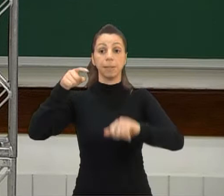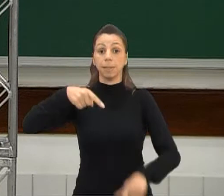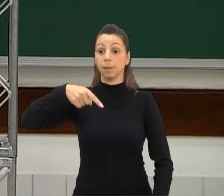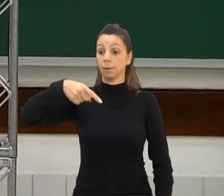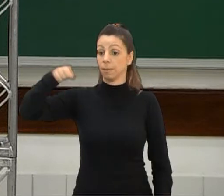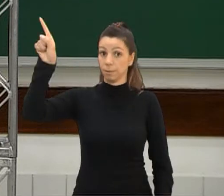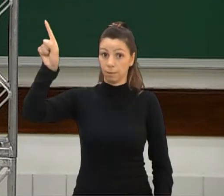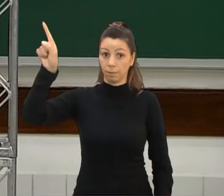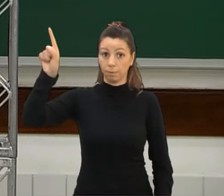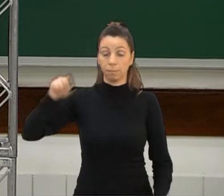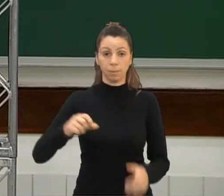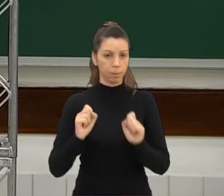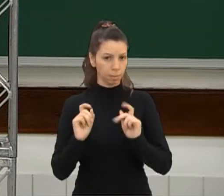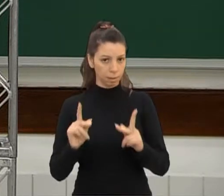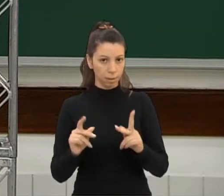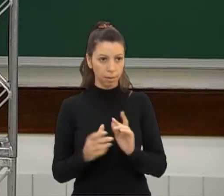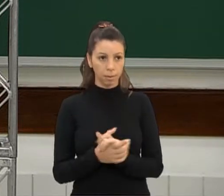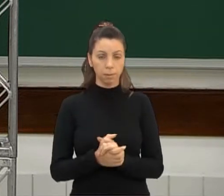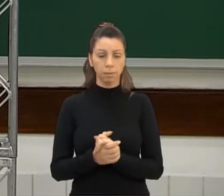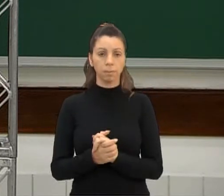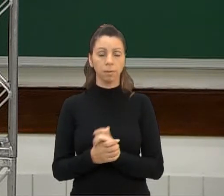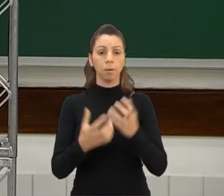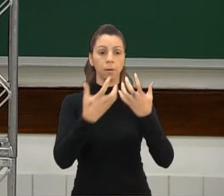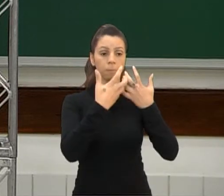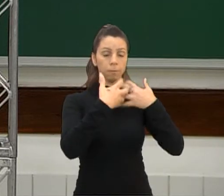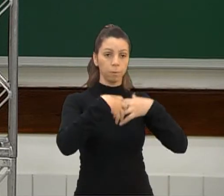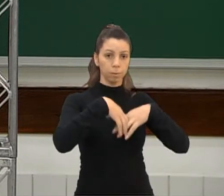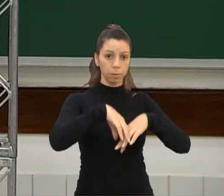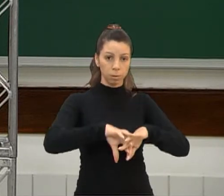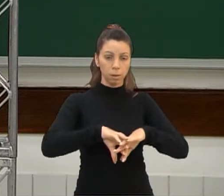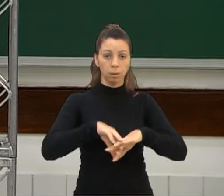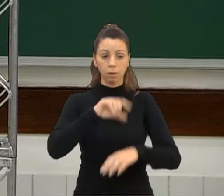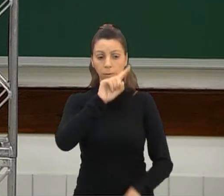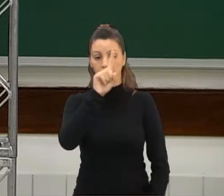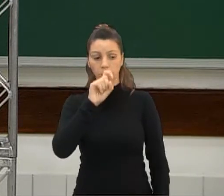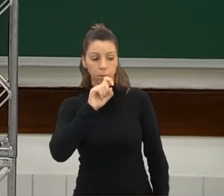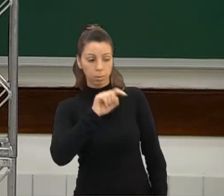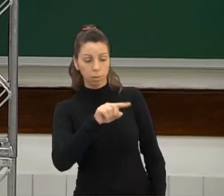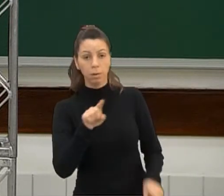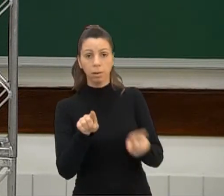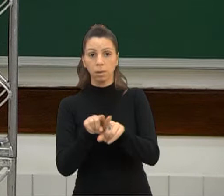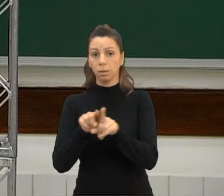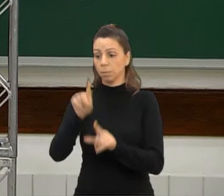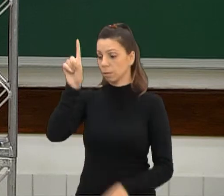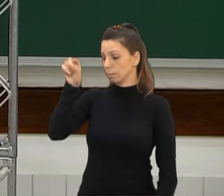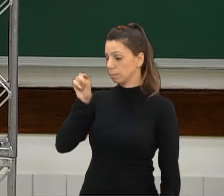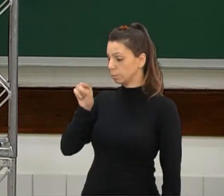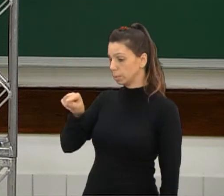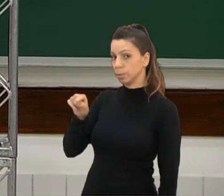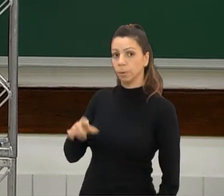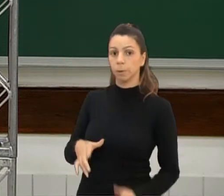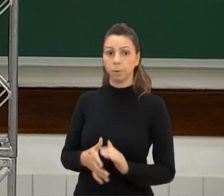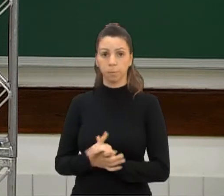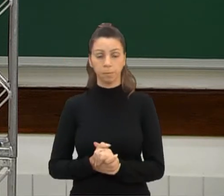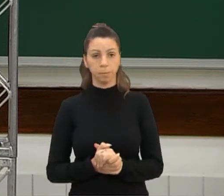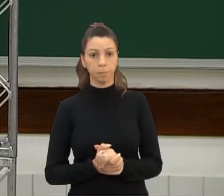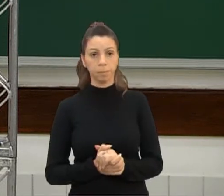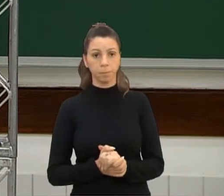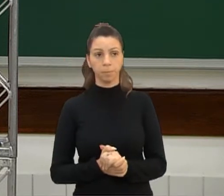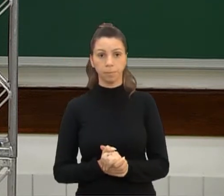ok? Vale? Isso funciona tanto para as interrogativas quanto para as exclamativas. A